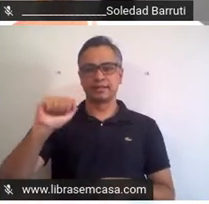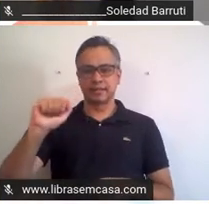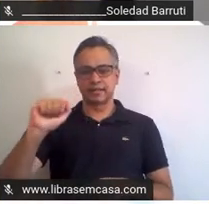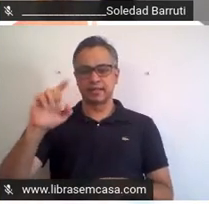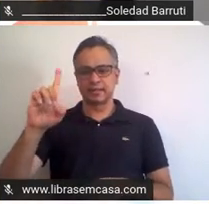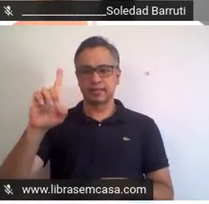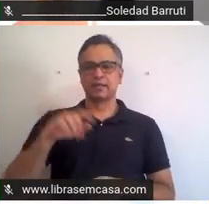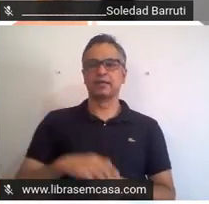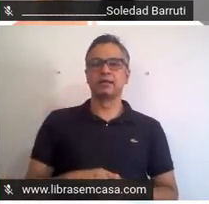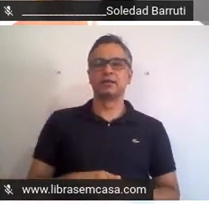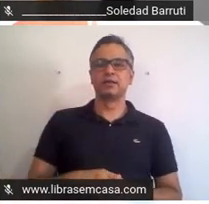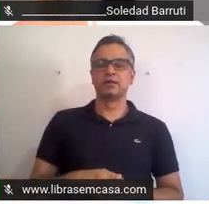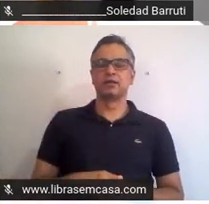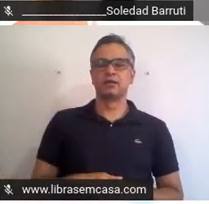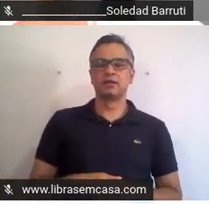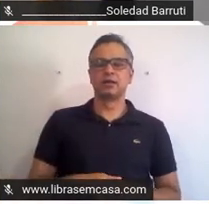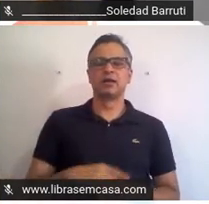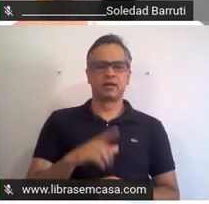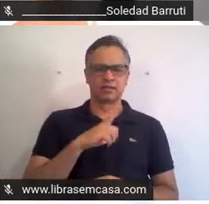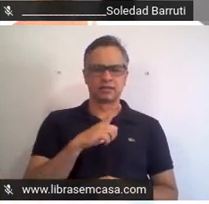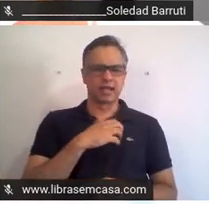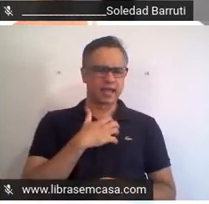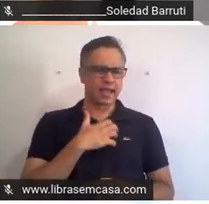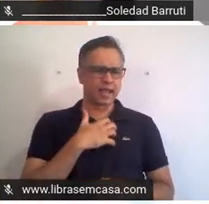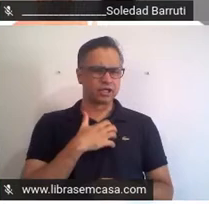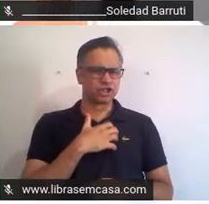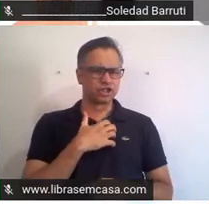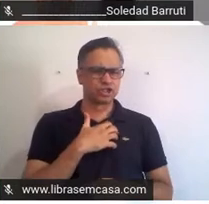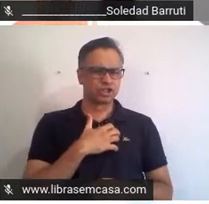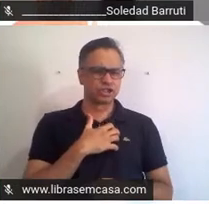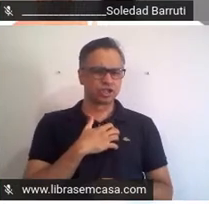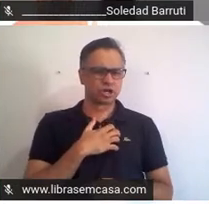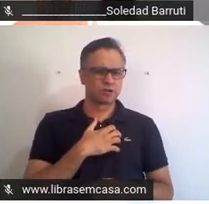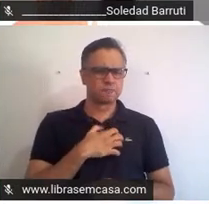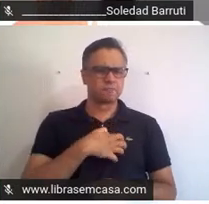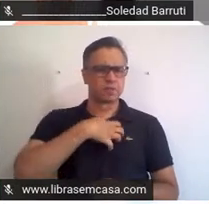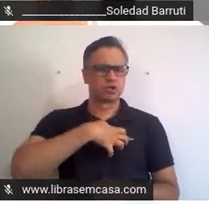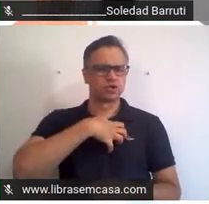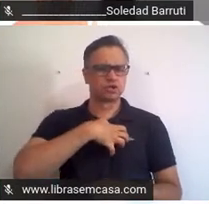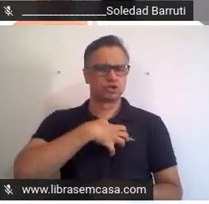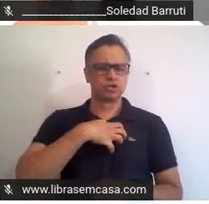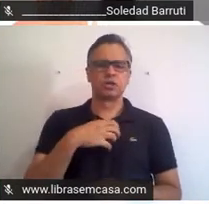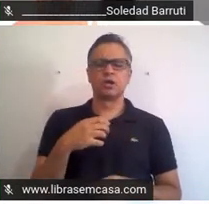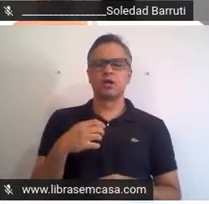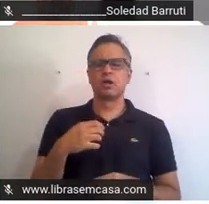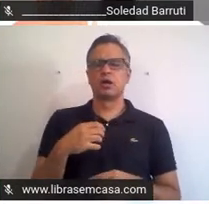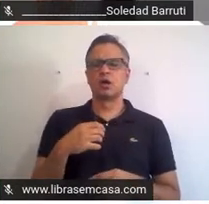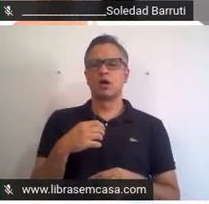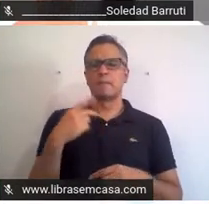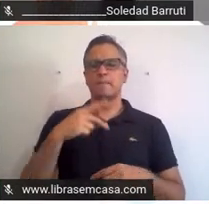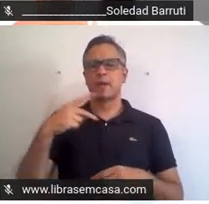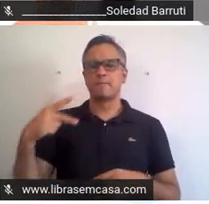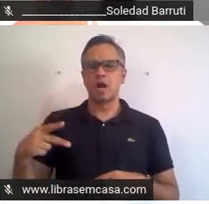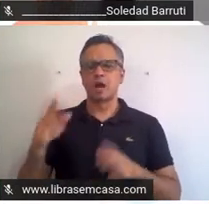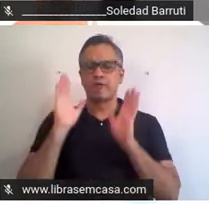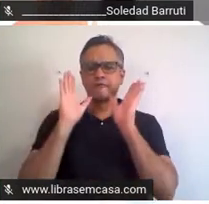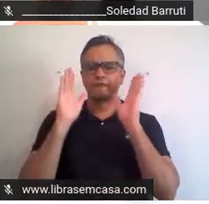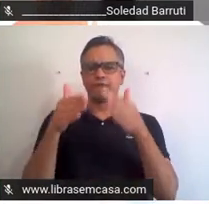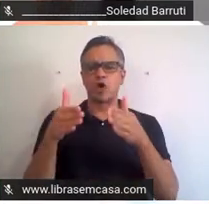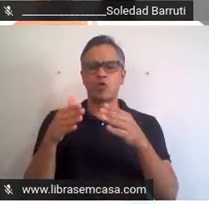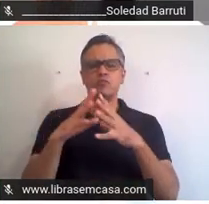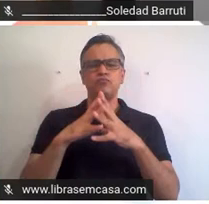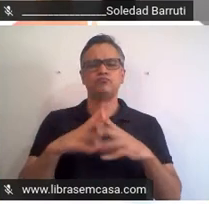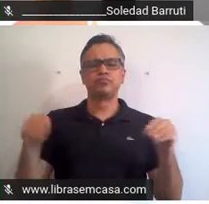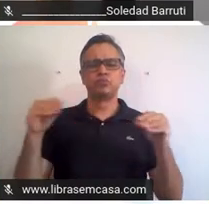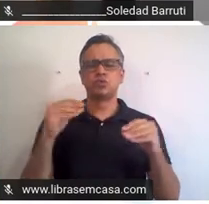existem políticas públicas argentinas voltadas para o fim ou redução de consumo de alimentos ultraprocessados. Uma